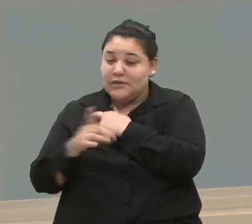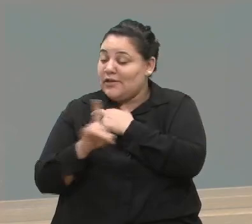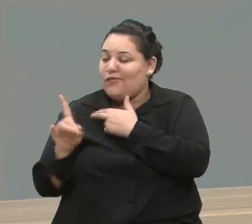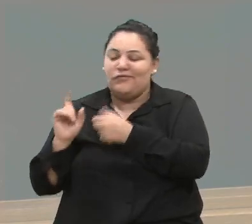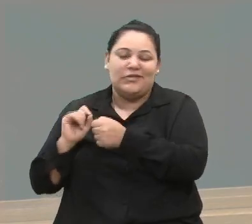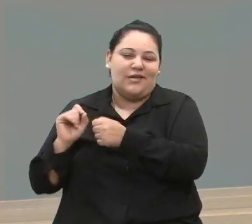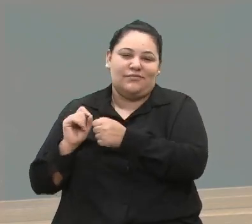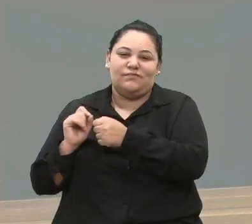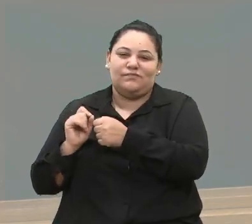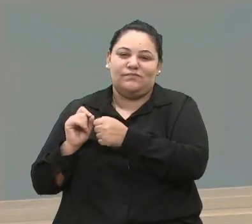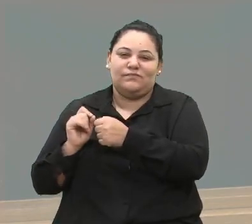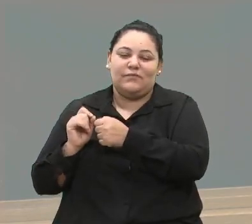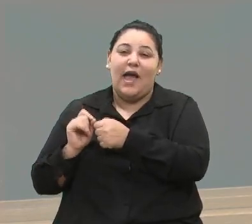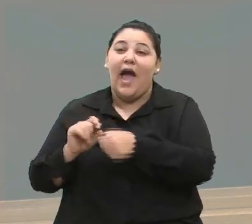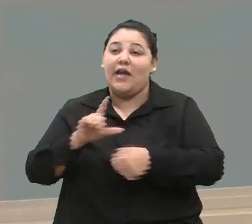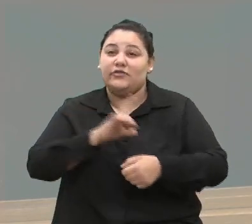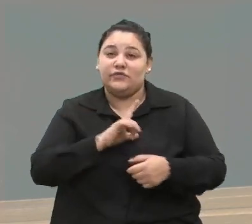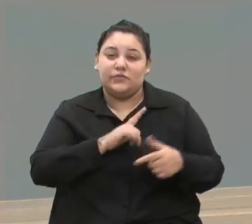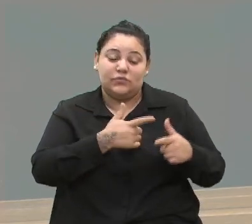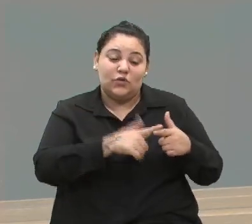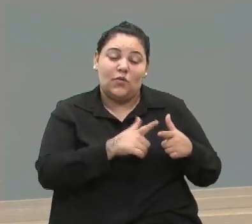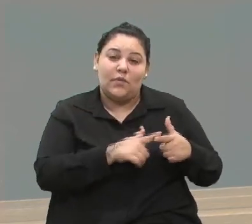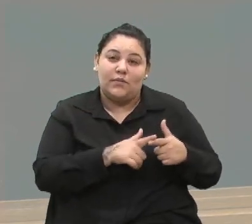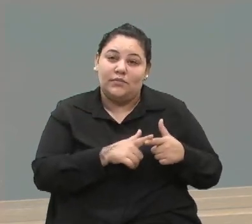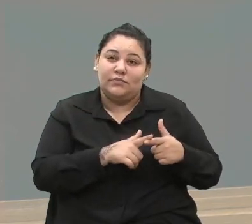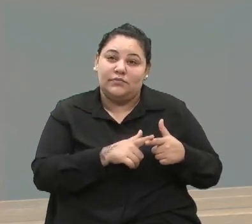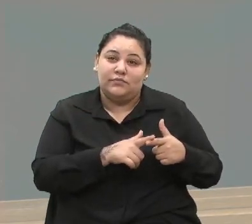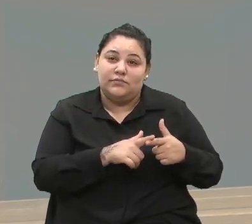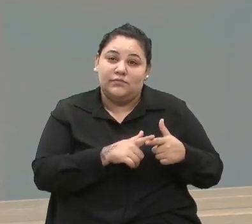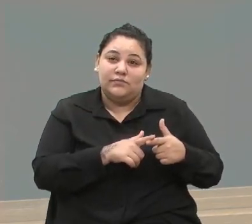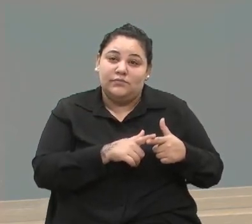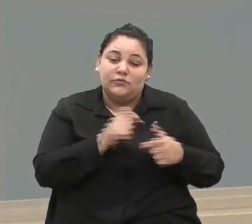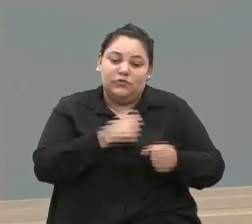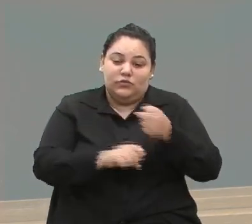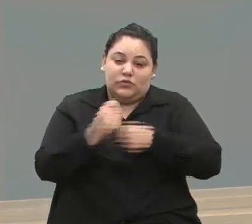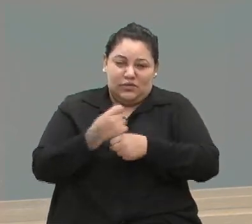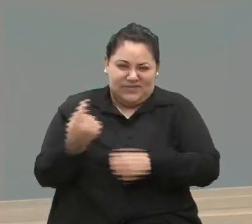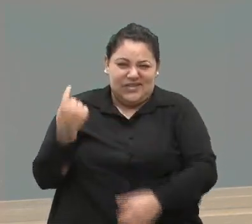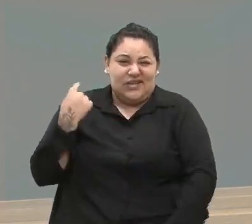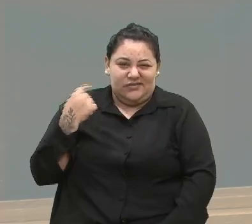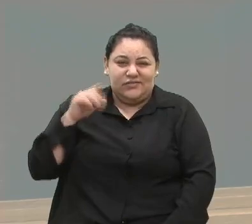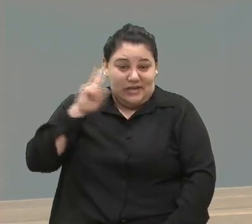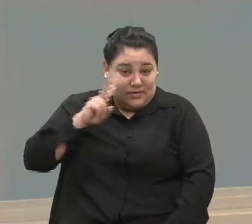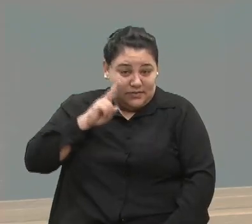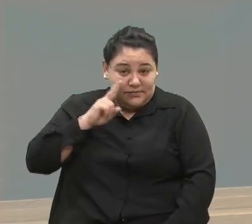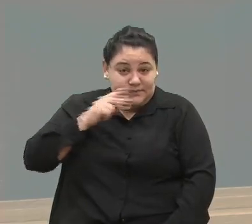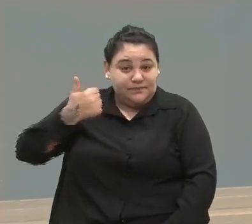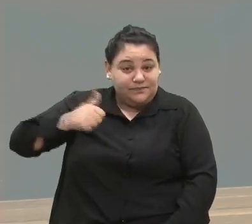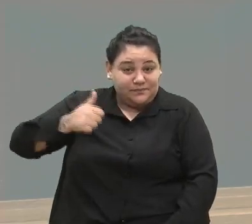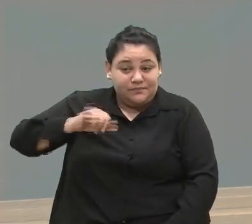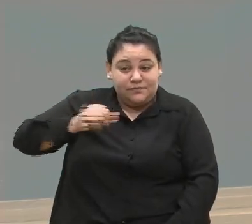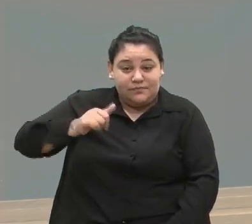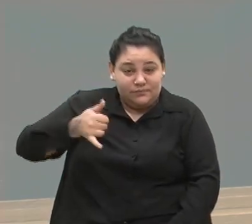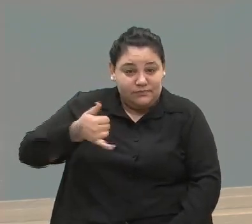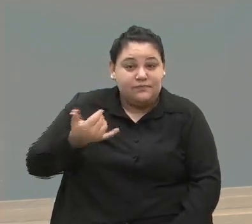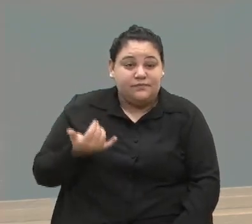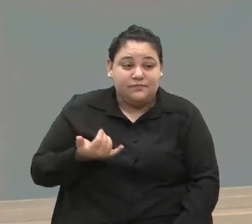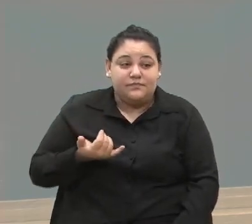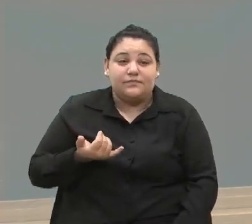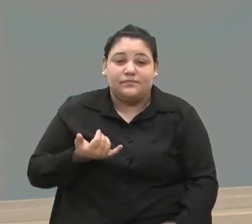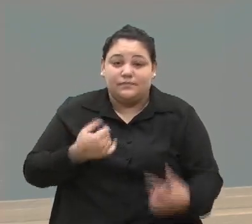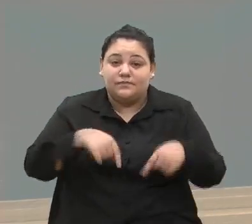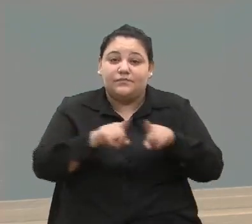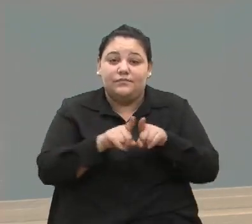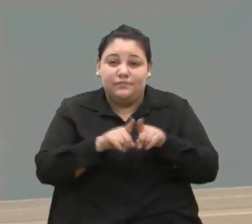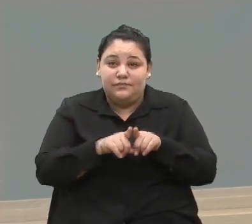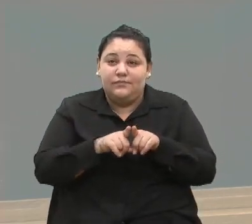Nós chegamos àquela situação absurda do final do ano, do dia 1º de janeiro, que foi uma situação muito